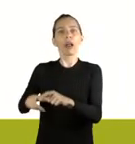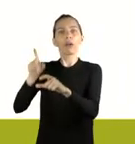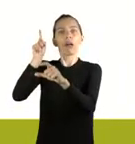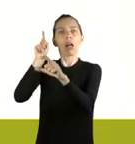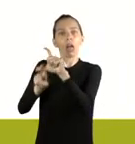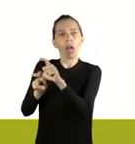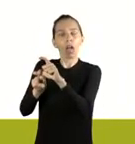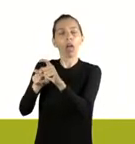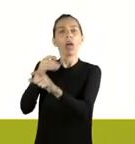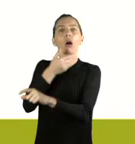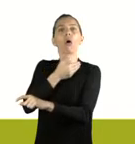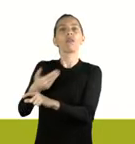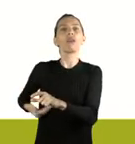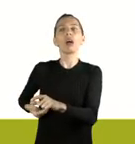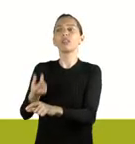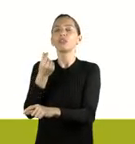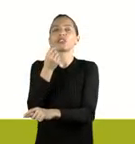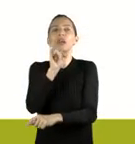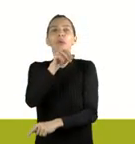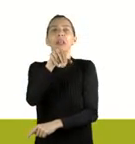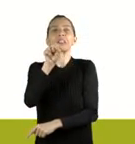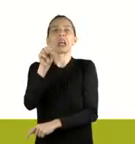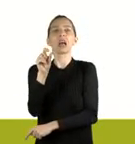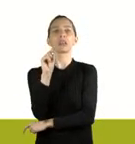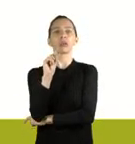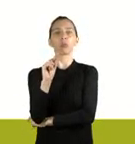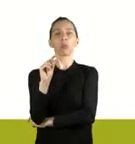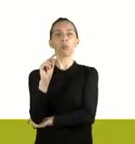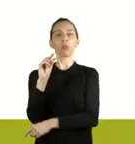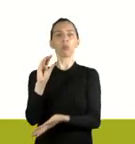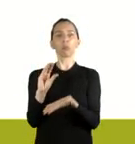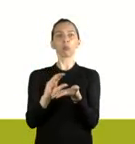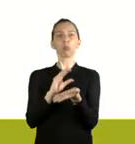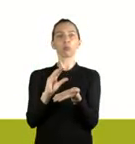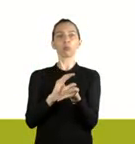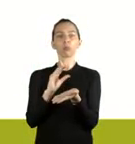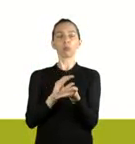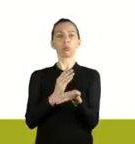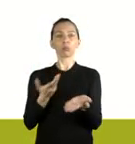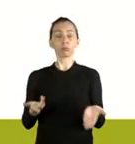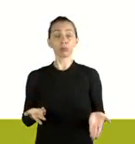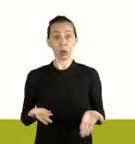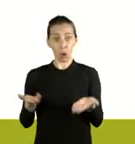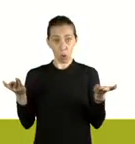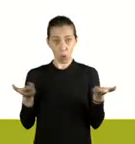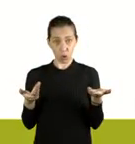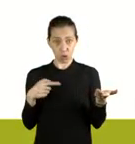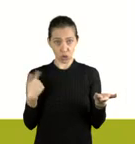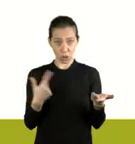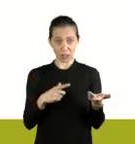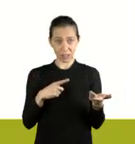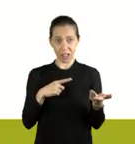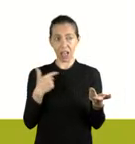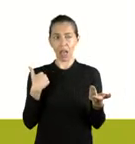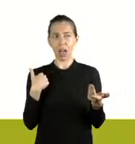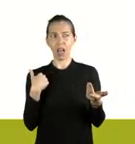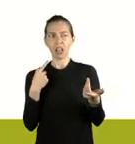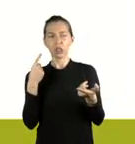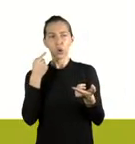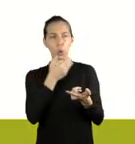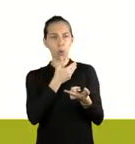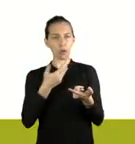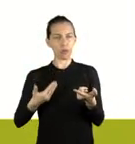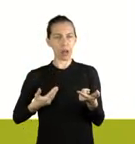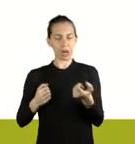anos. E eu... Fica questionamento, né? Hoje, a gente tem essa segurança de pensar só no